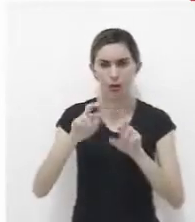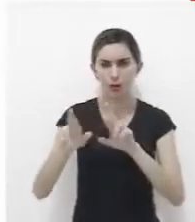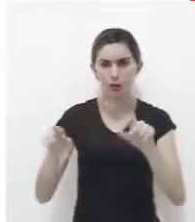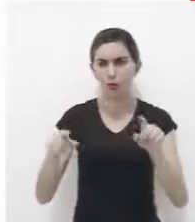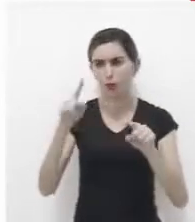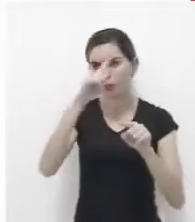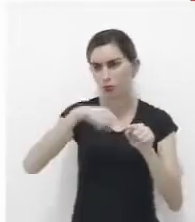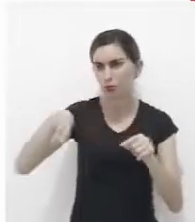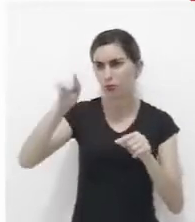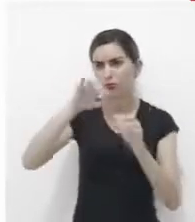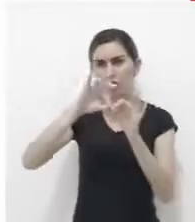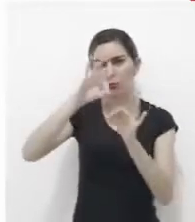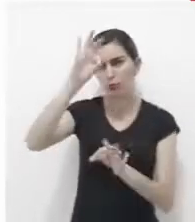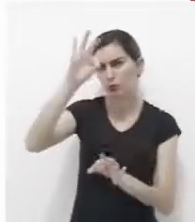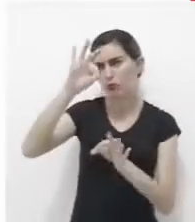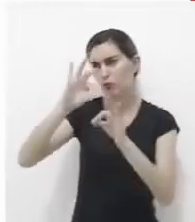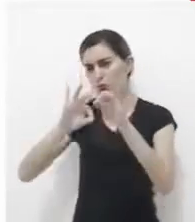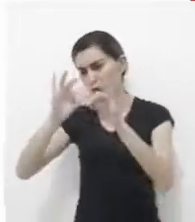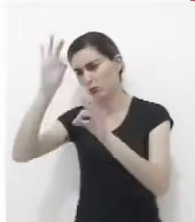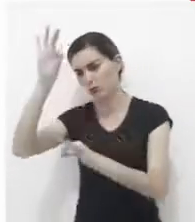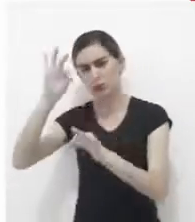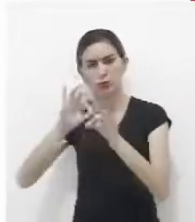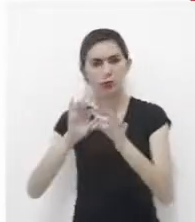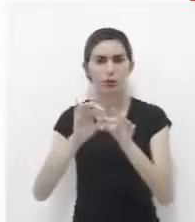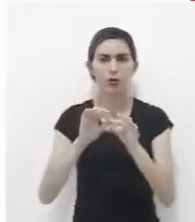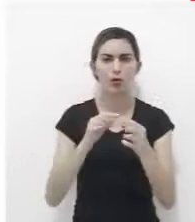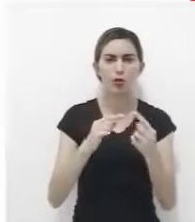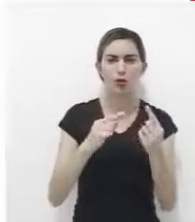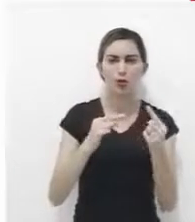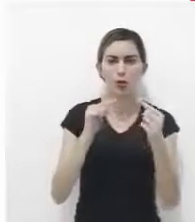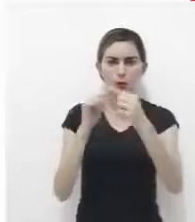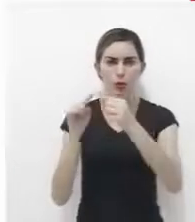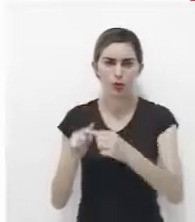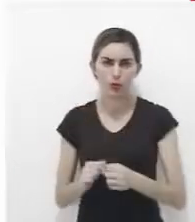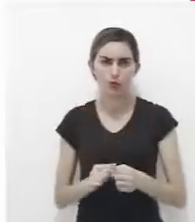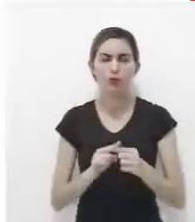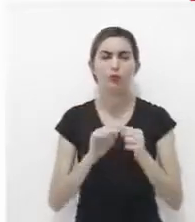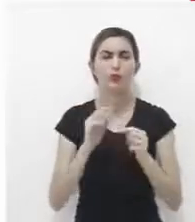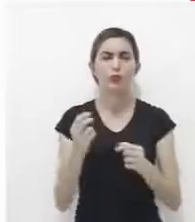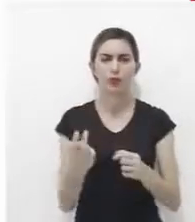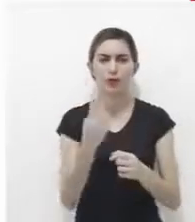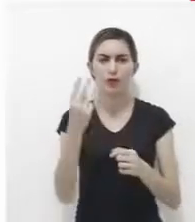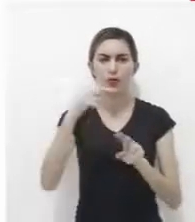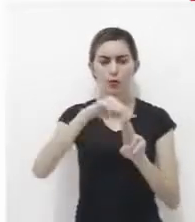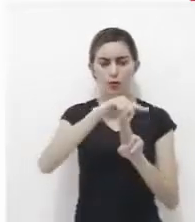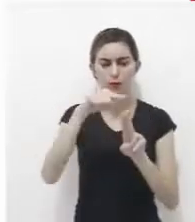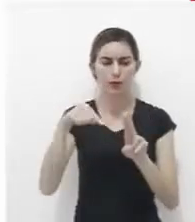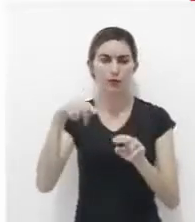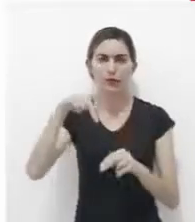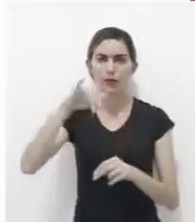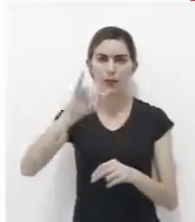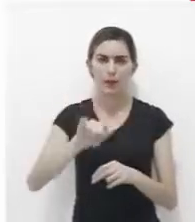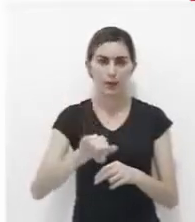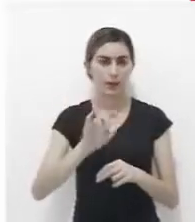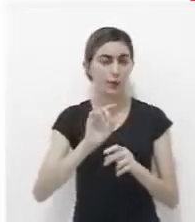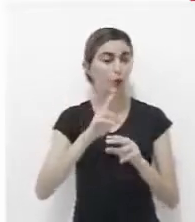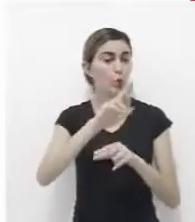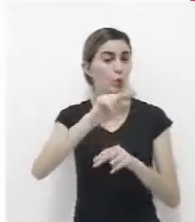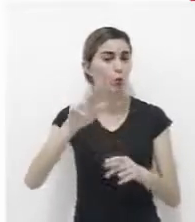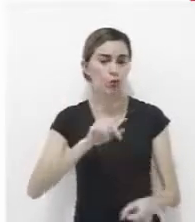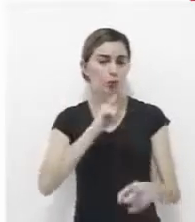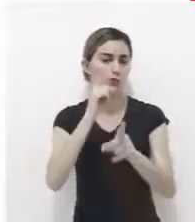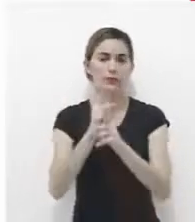testando vários tipos de circunferências, de vários tamanhos, isso então vai convergindo para o valor de π.